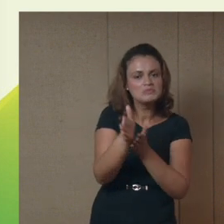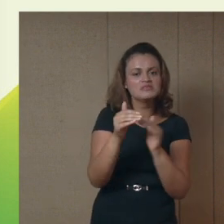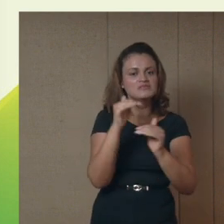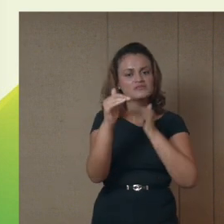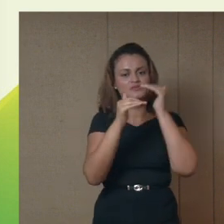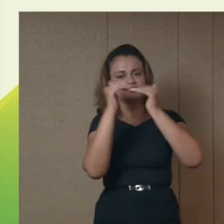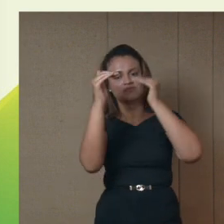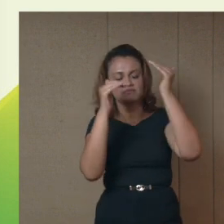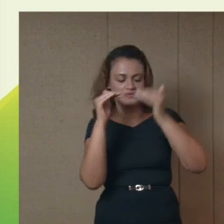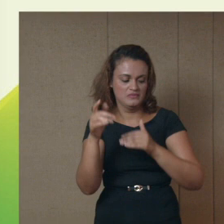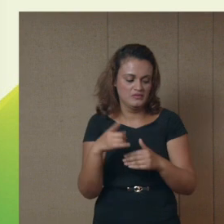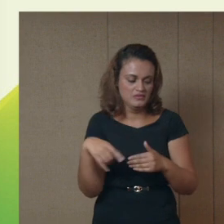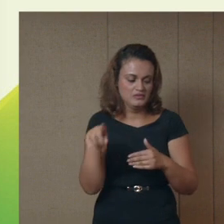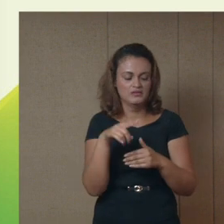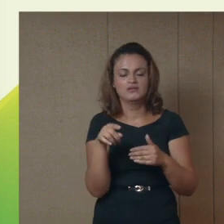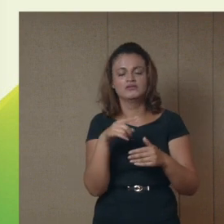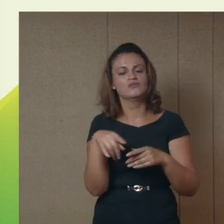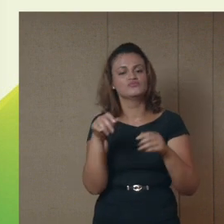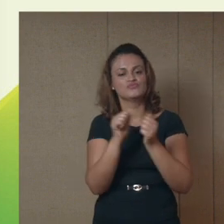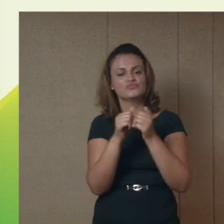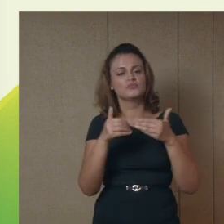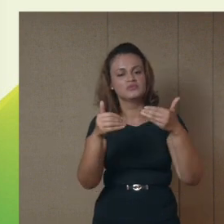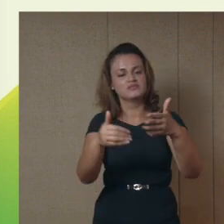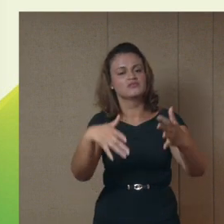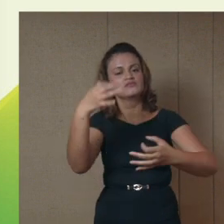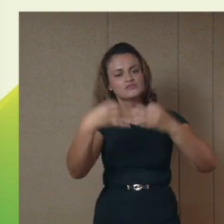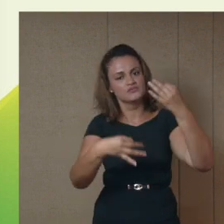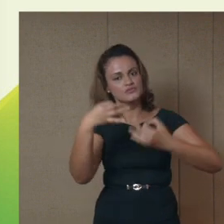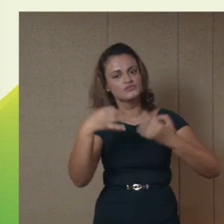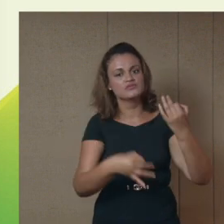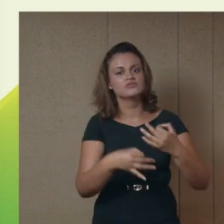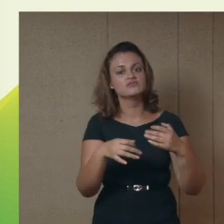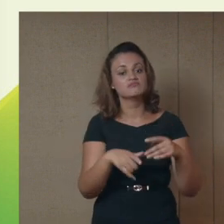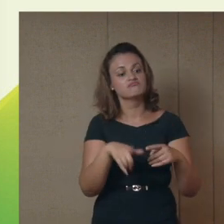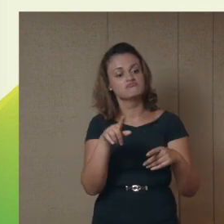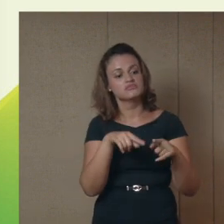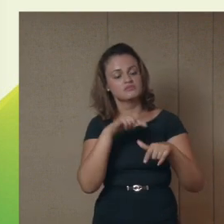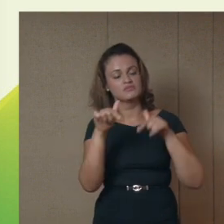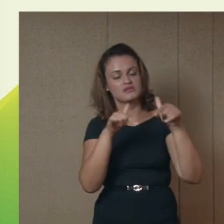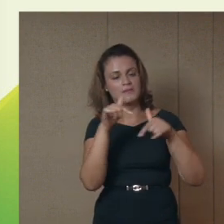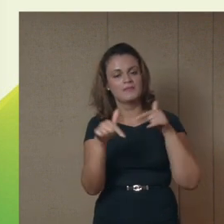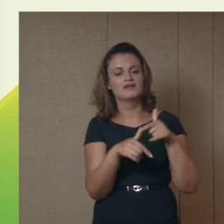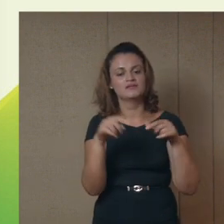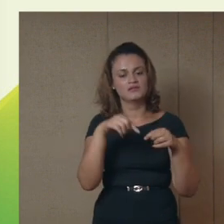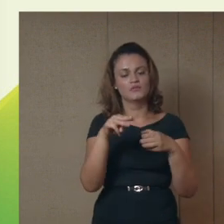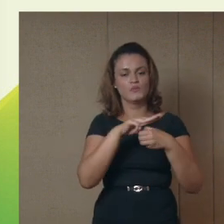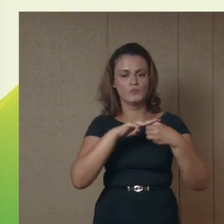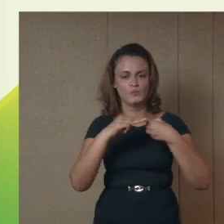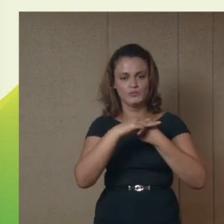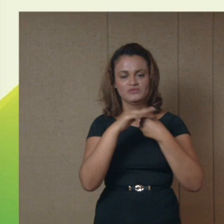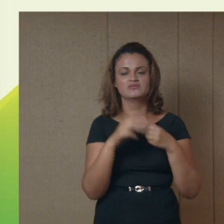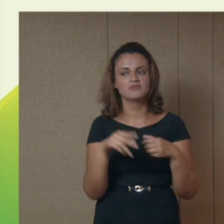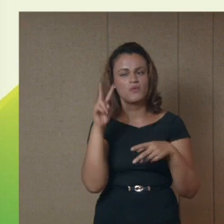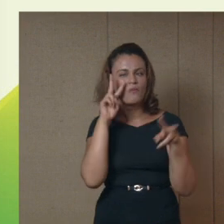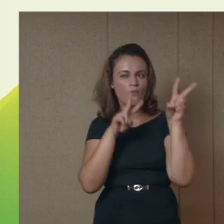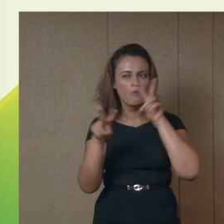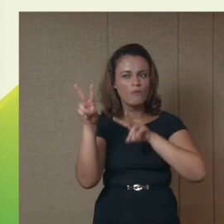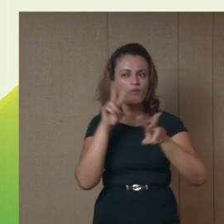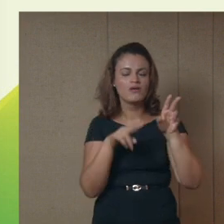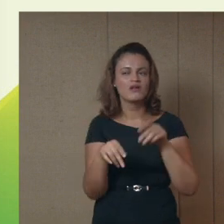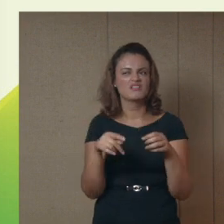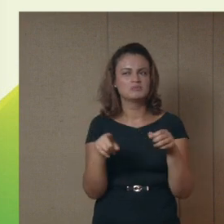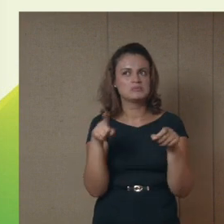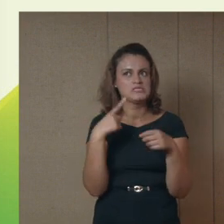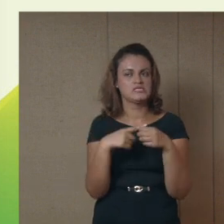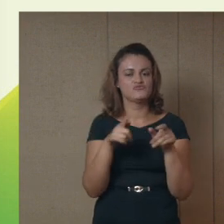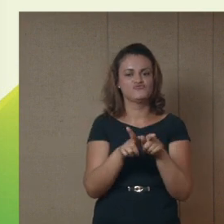sendo desenvolvidas ea gente junto com o ministério da justiça tem trabalhado numa num novo município com esse olhar também uma cidade